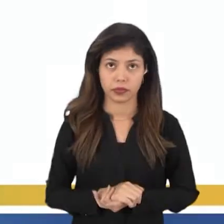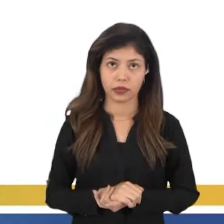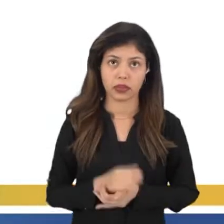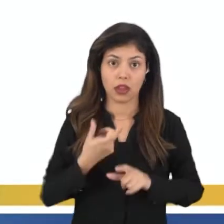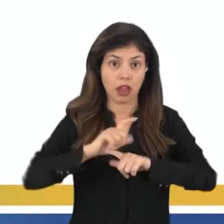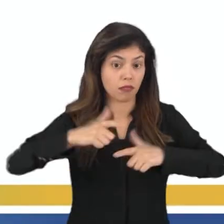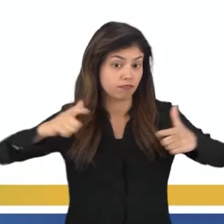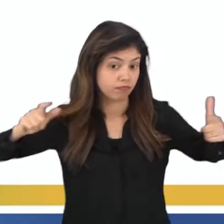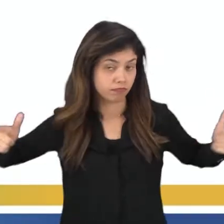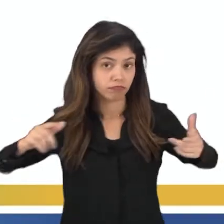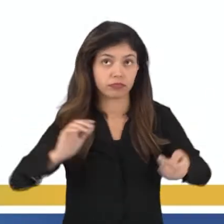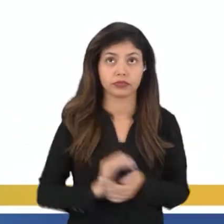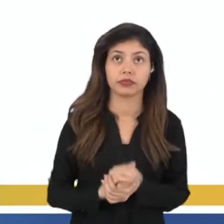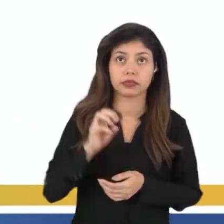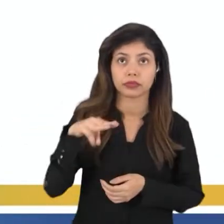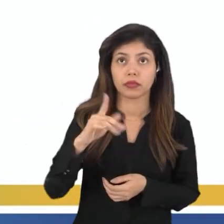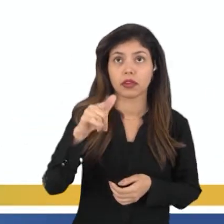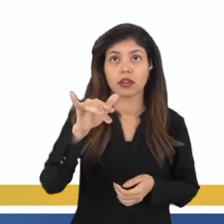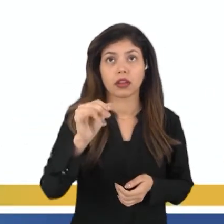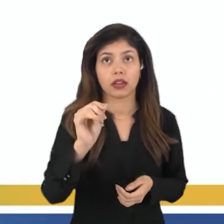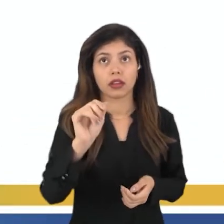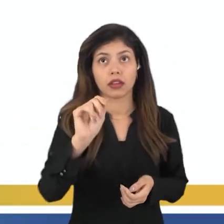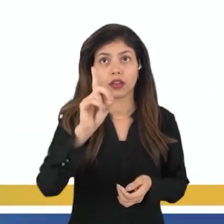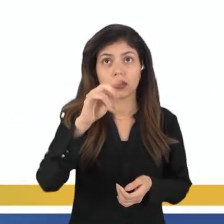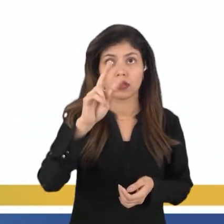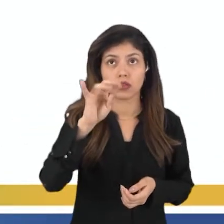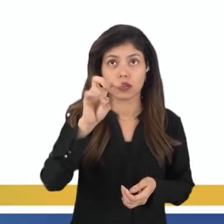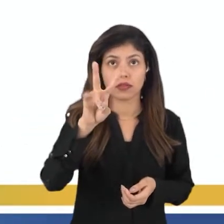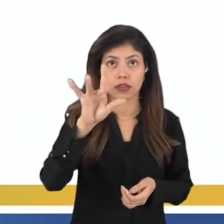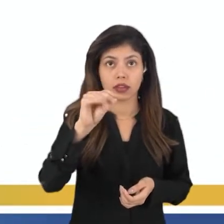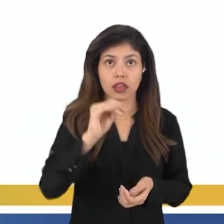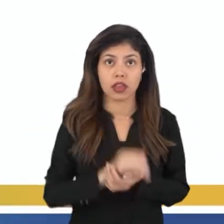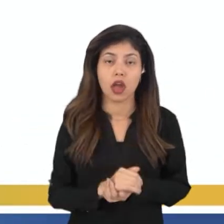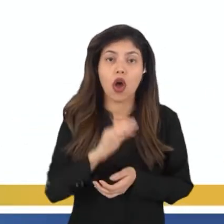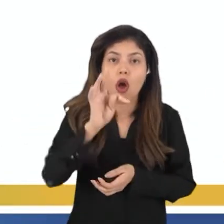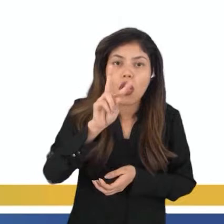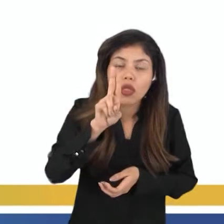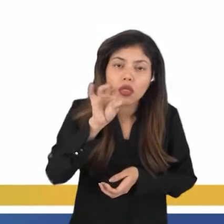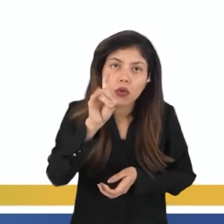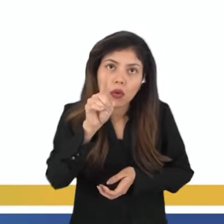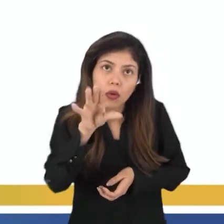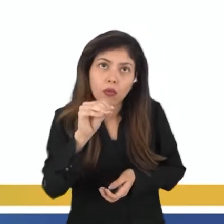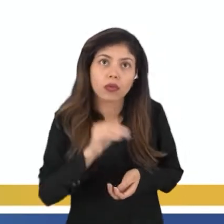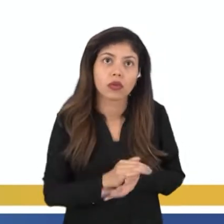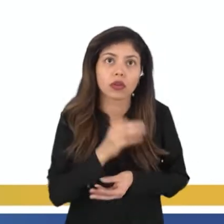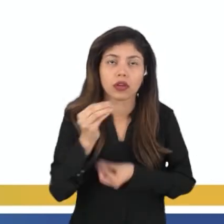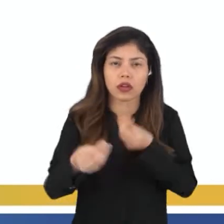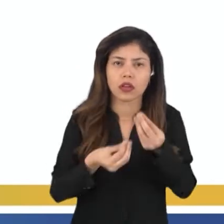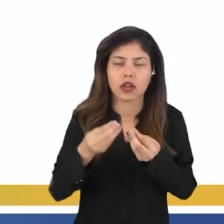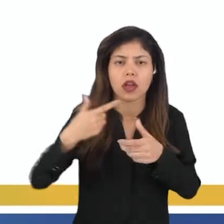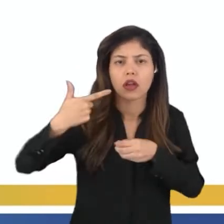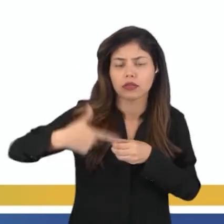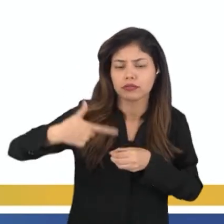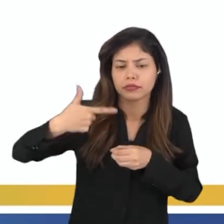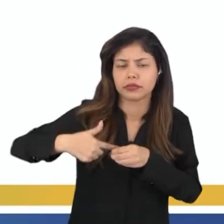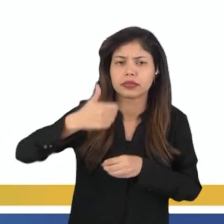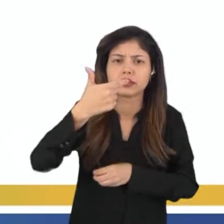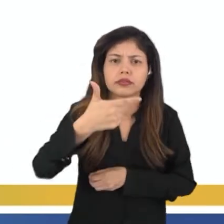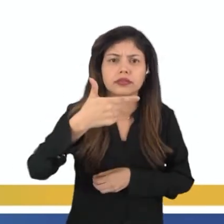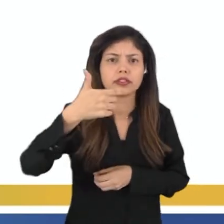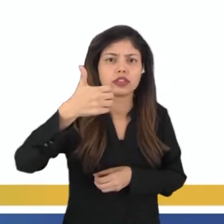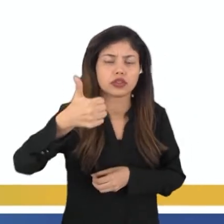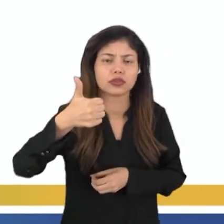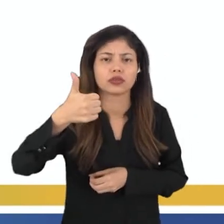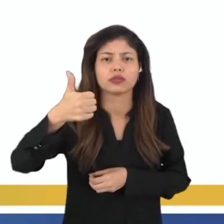extensão total da malha dutoviária, aí falando da questão do duto, dos tubos, né, que transportam combustíveis, é de cerca de 21